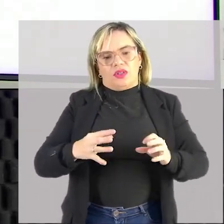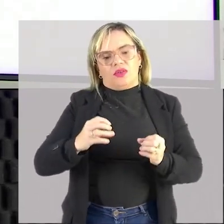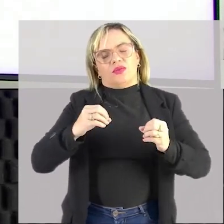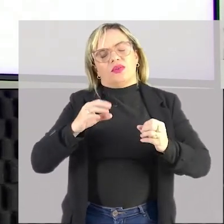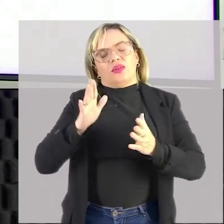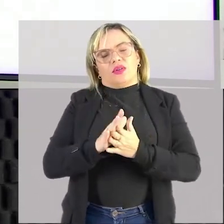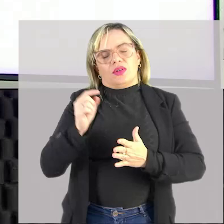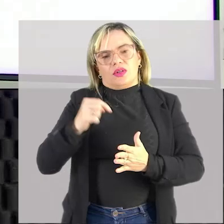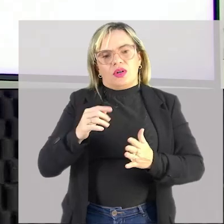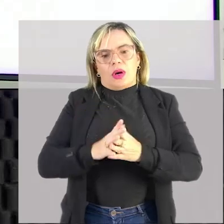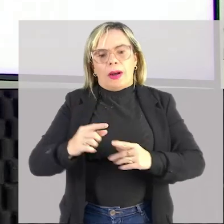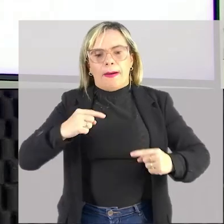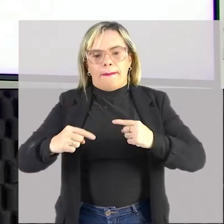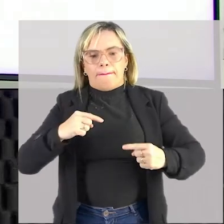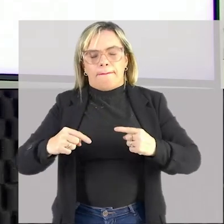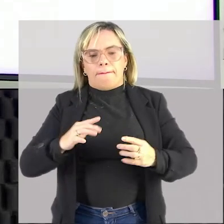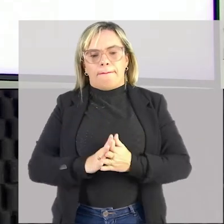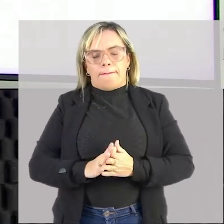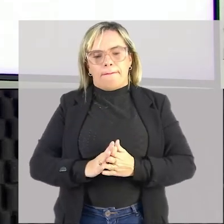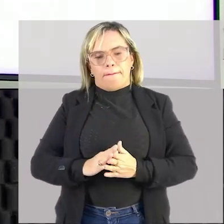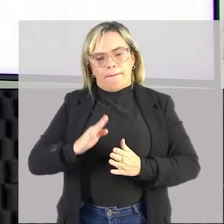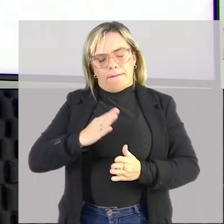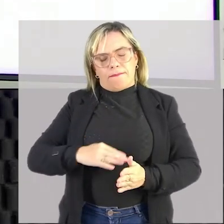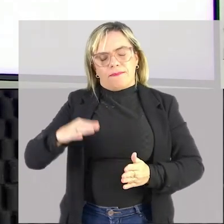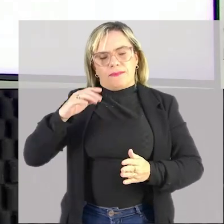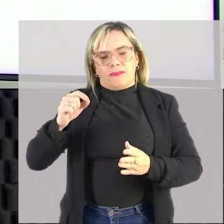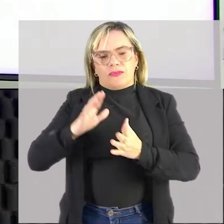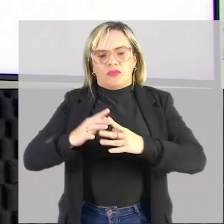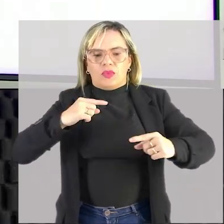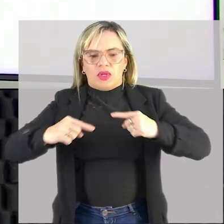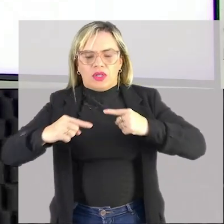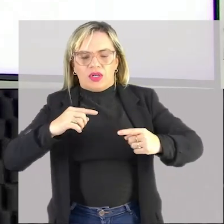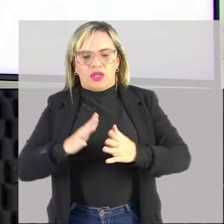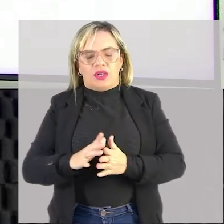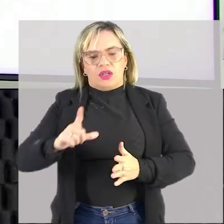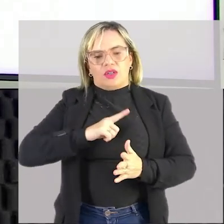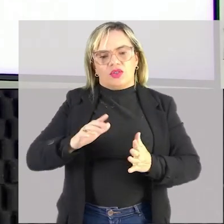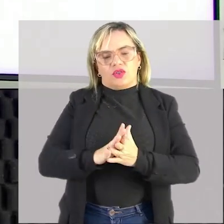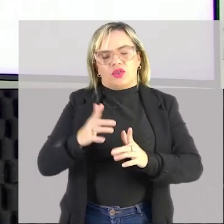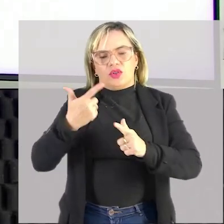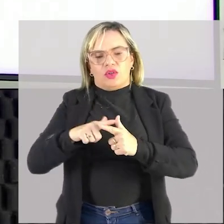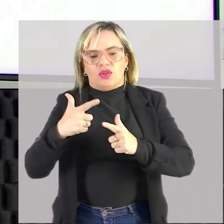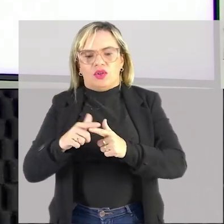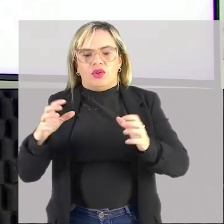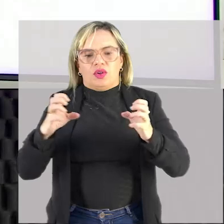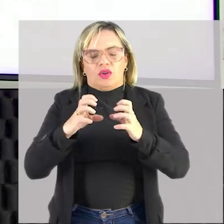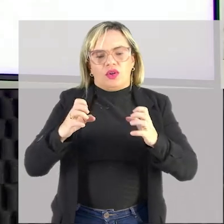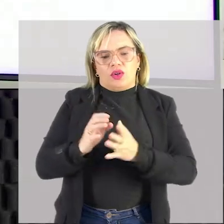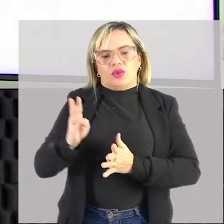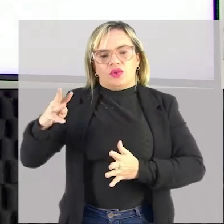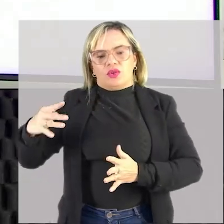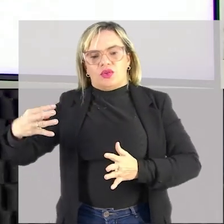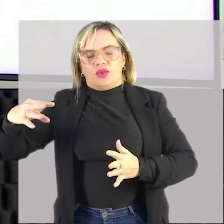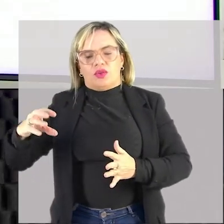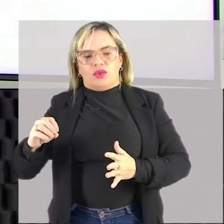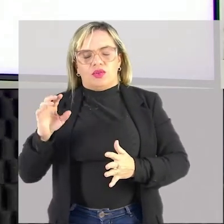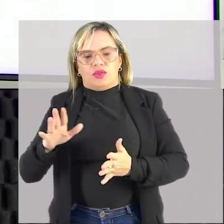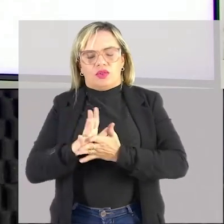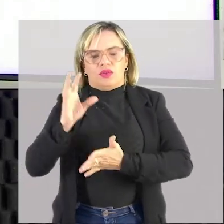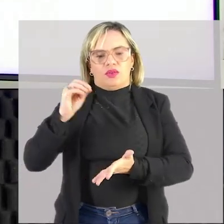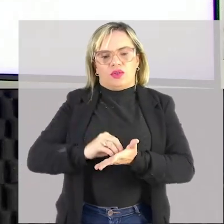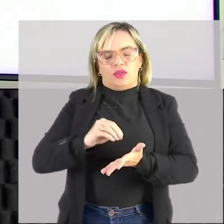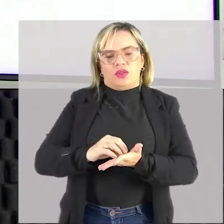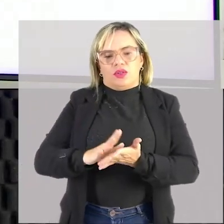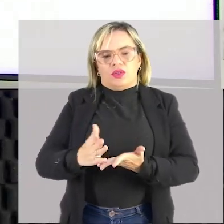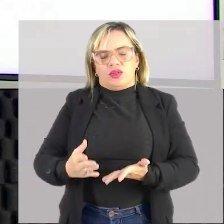região e tinha essas querelas com Benedito Leite, né, em relação àquilo que ele entendia de uma ausência desse poder público